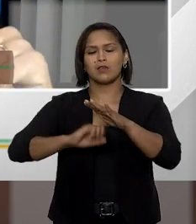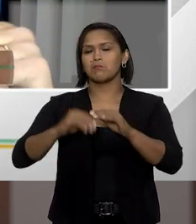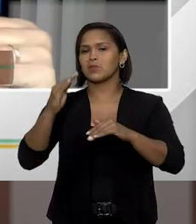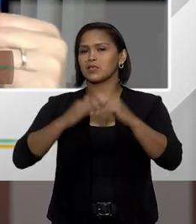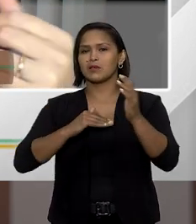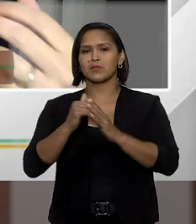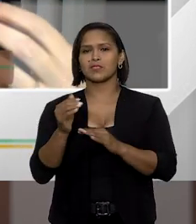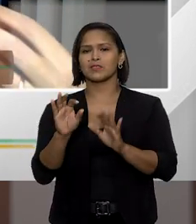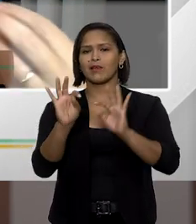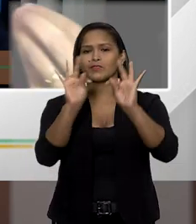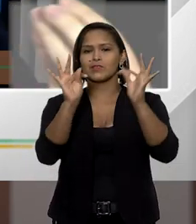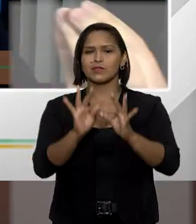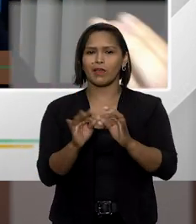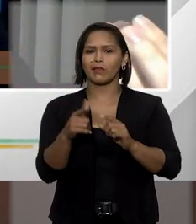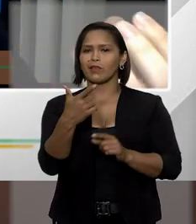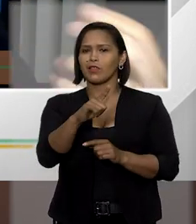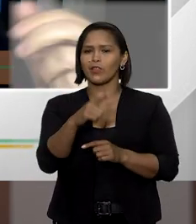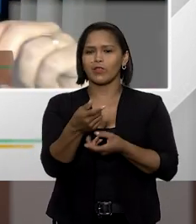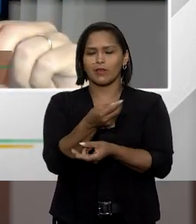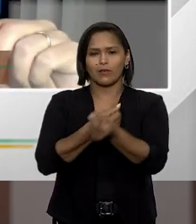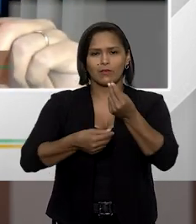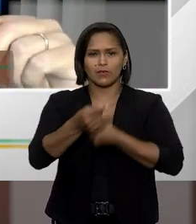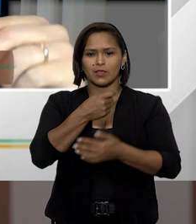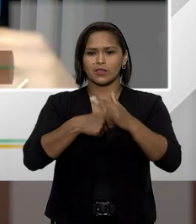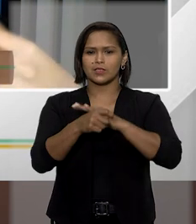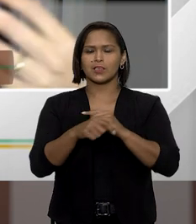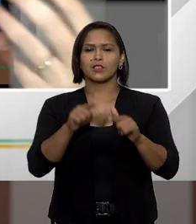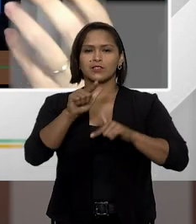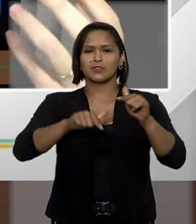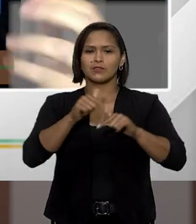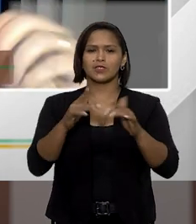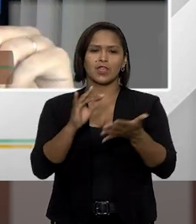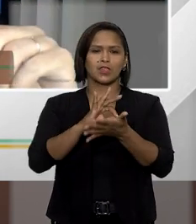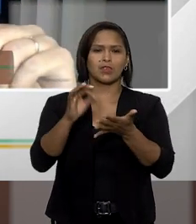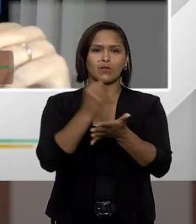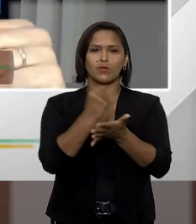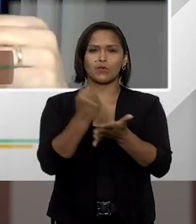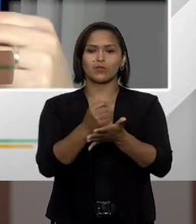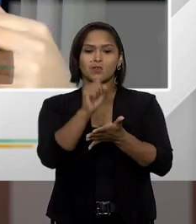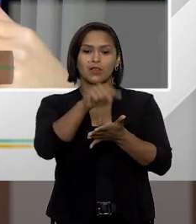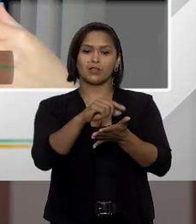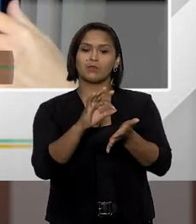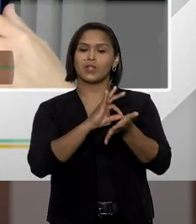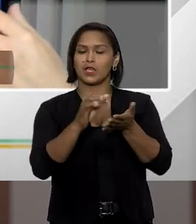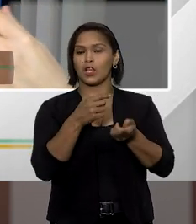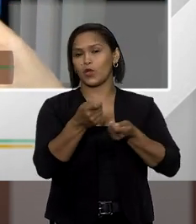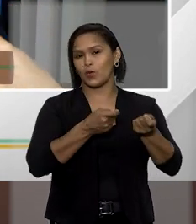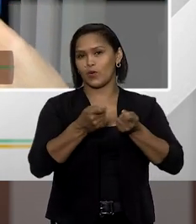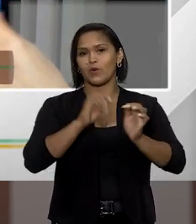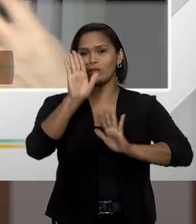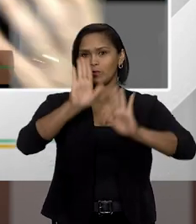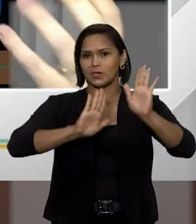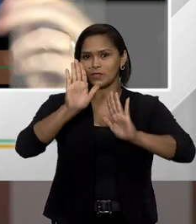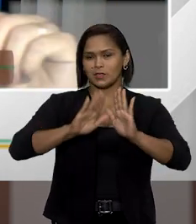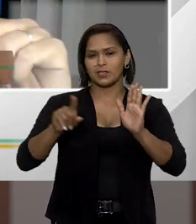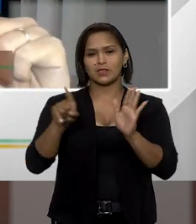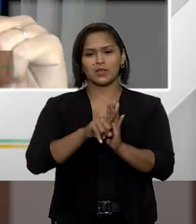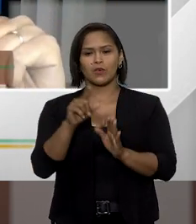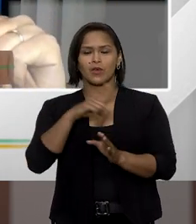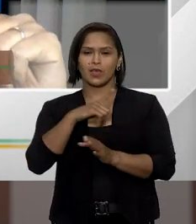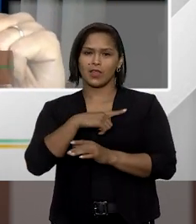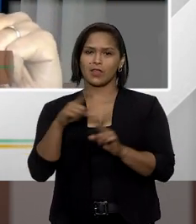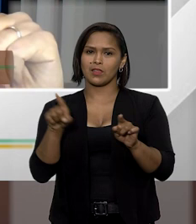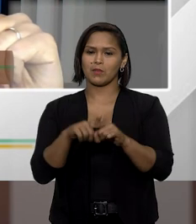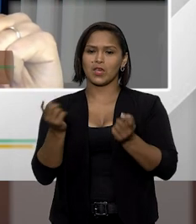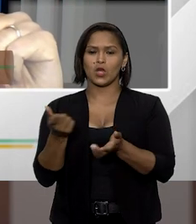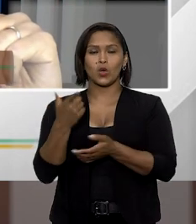menor capacidade técnica ou capacidade financeira de executar nenhum contrato para o qual ela esteja concorrendo em uma licitação, ou para qual ela eventualmente